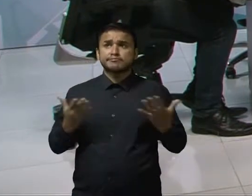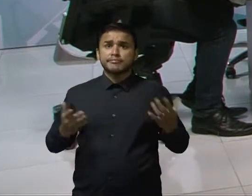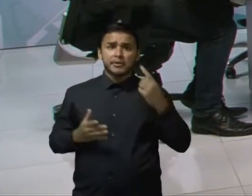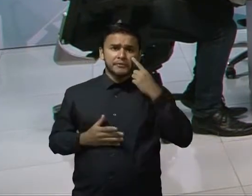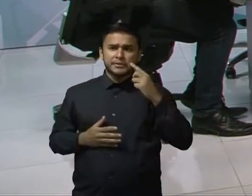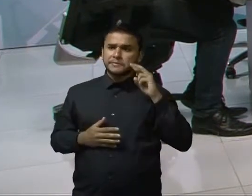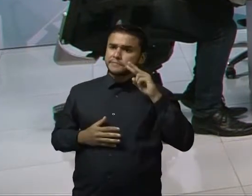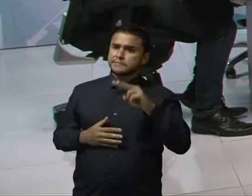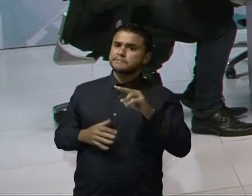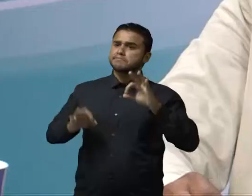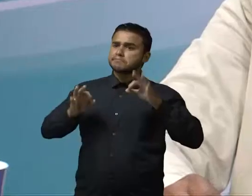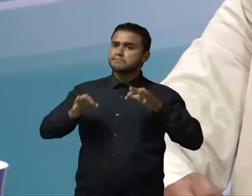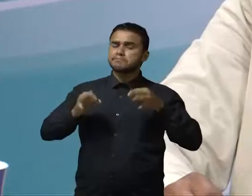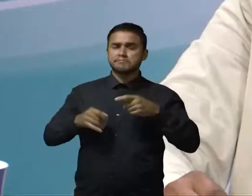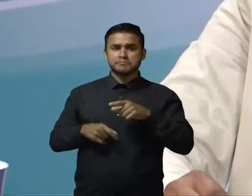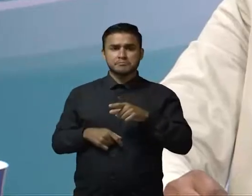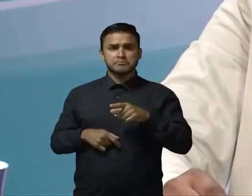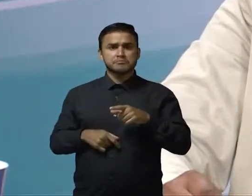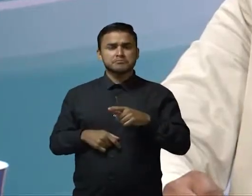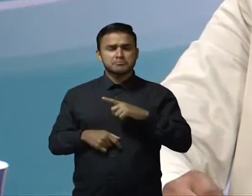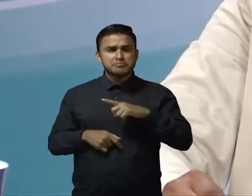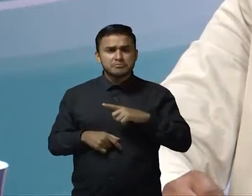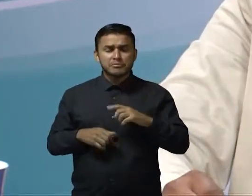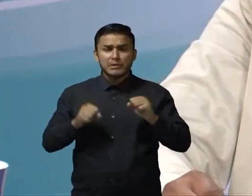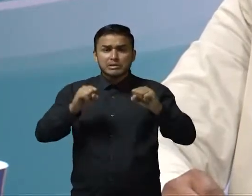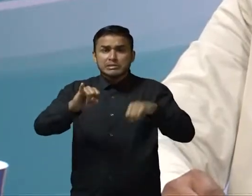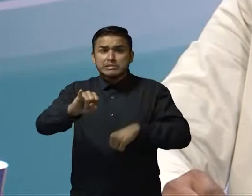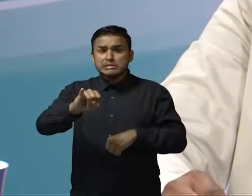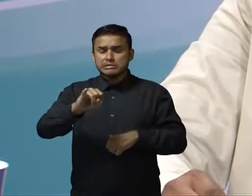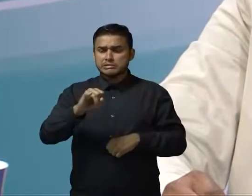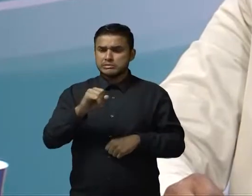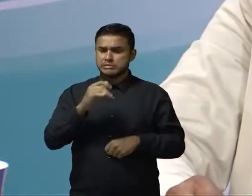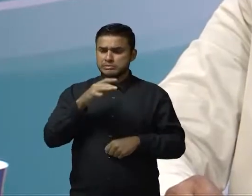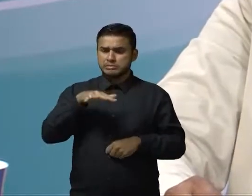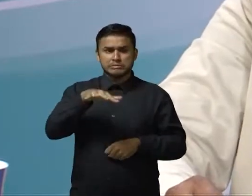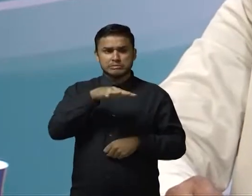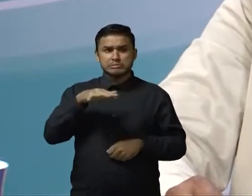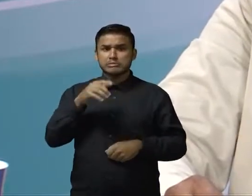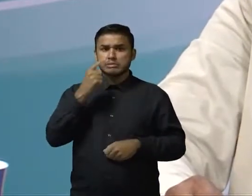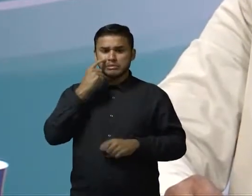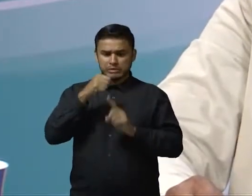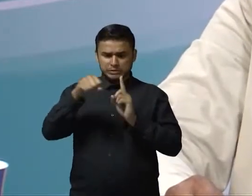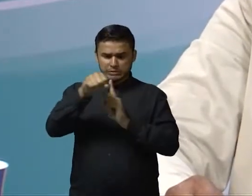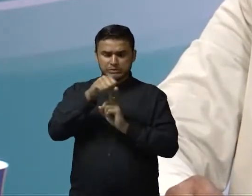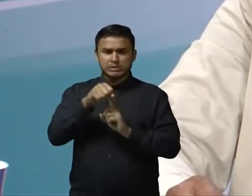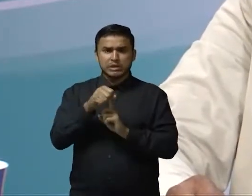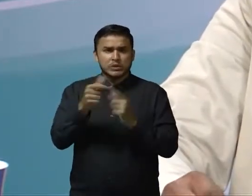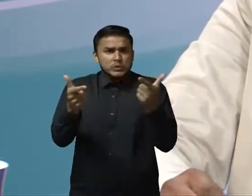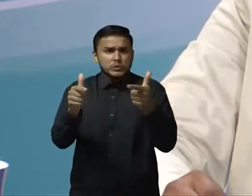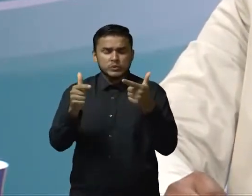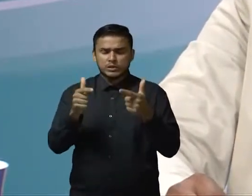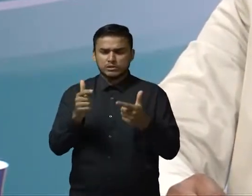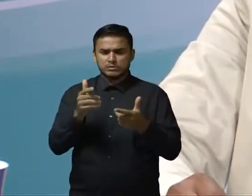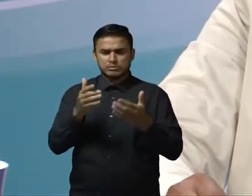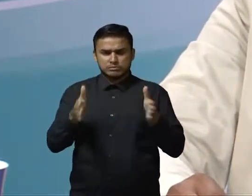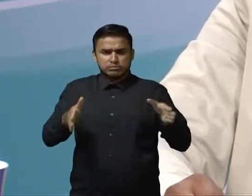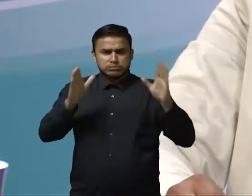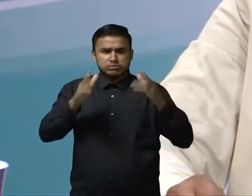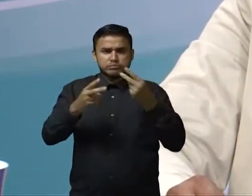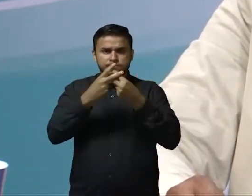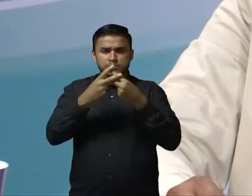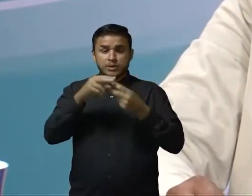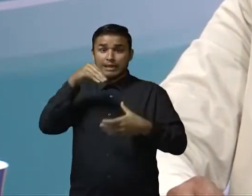prática porque, assim, se não há um posicionamento da sociedade para um tratamento penitenciário